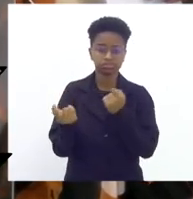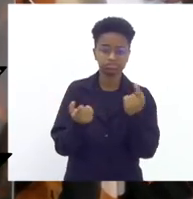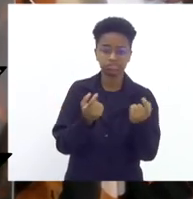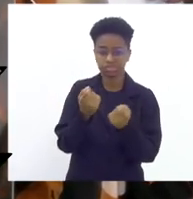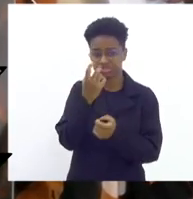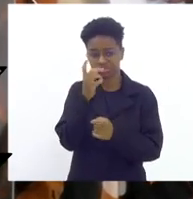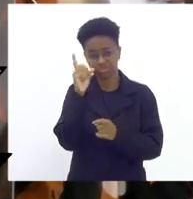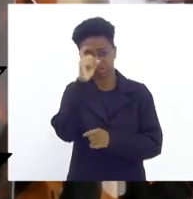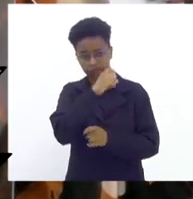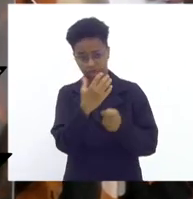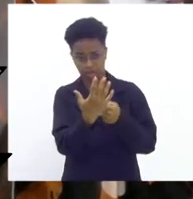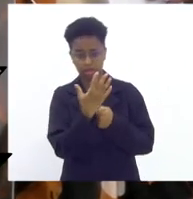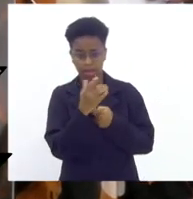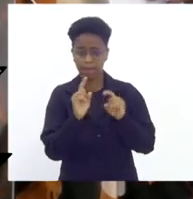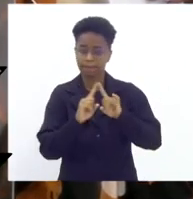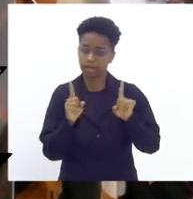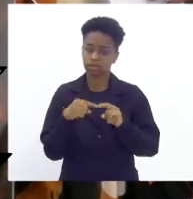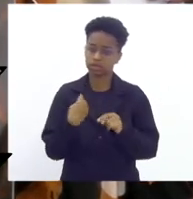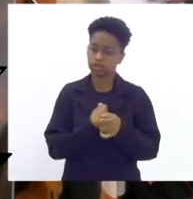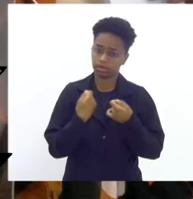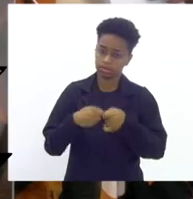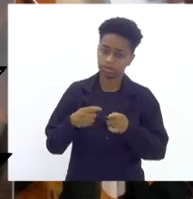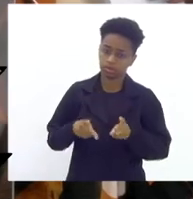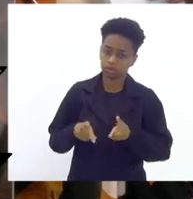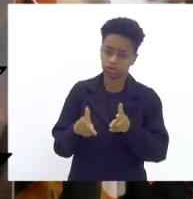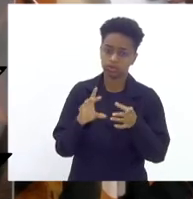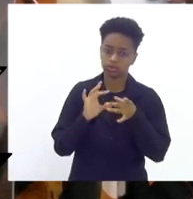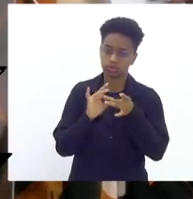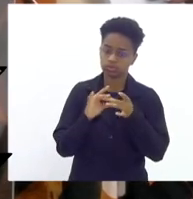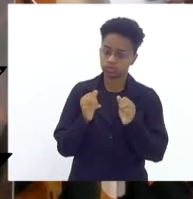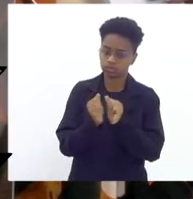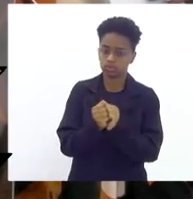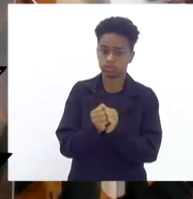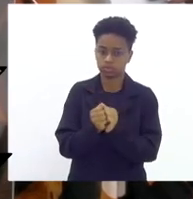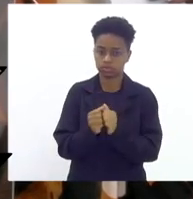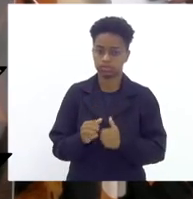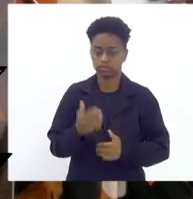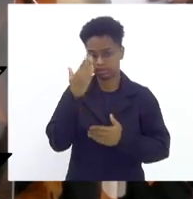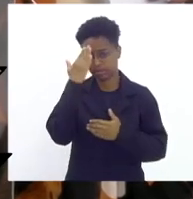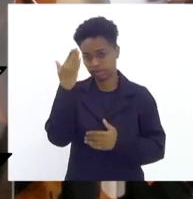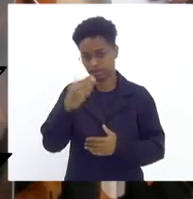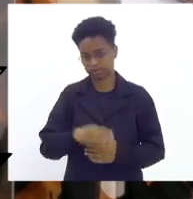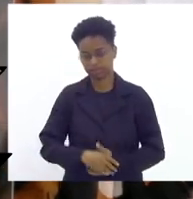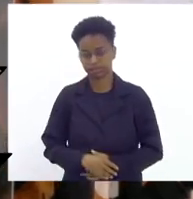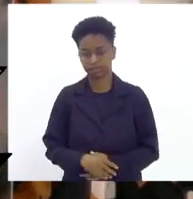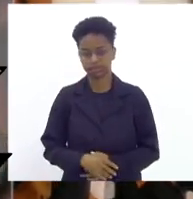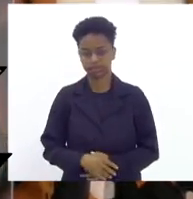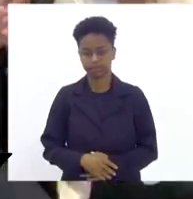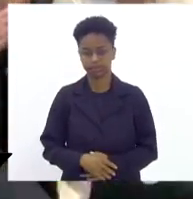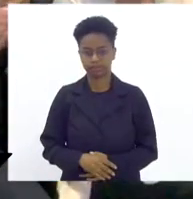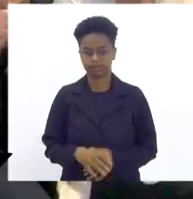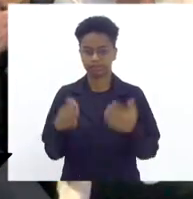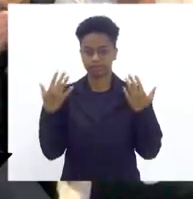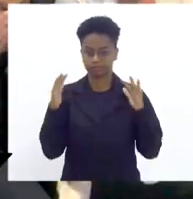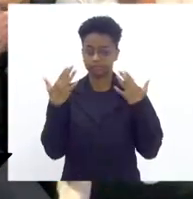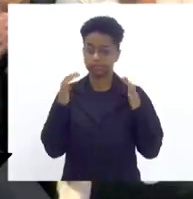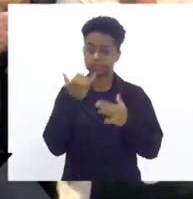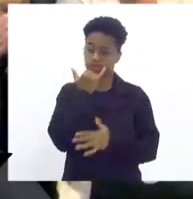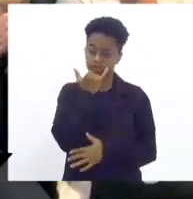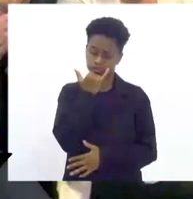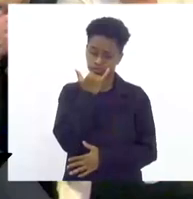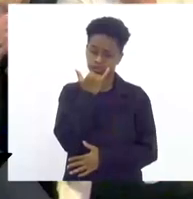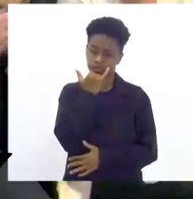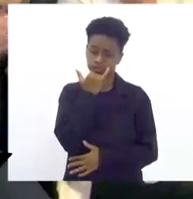vamos juntos os imigrantes e refugiados obrigado desculpa